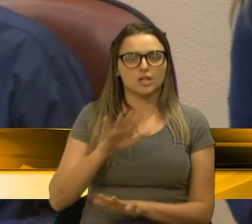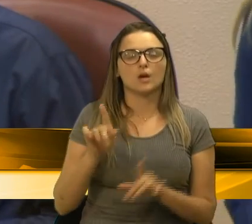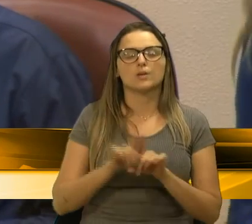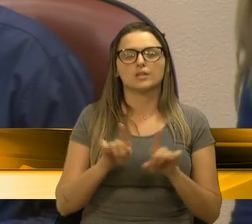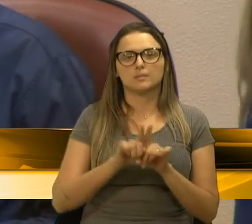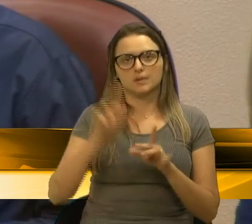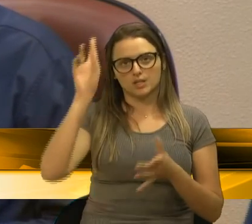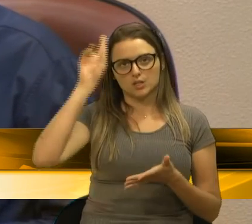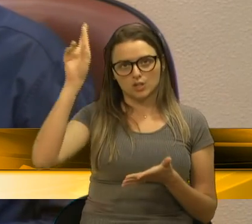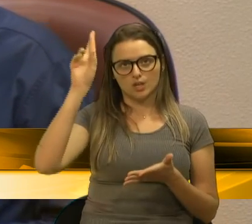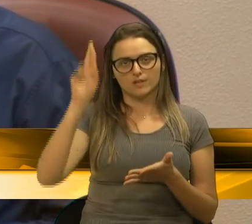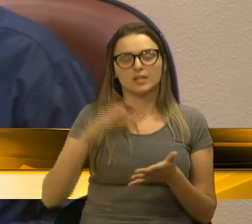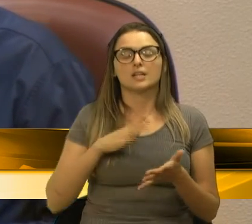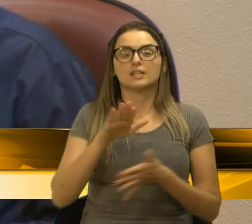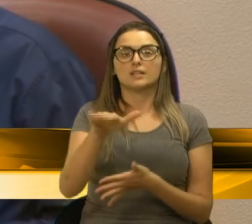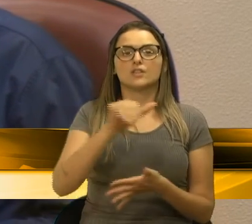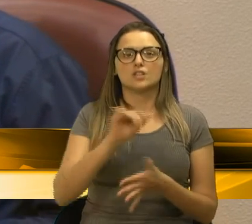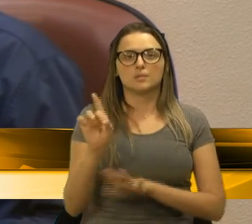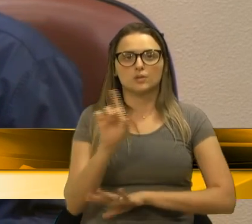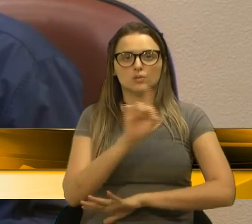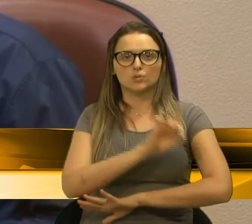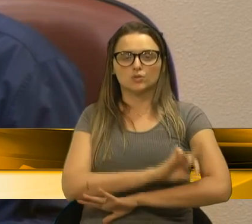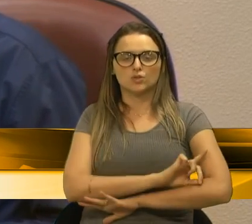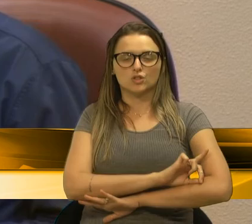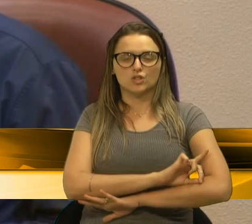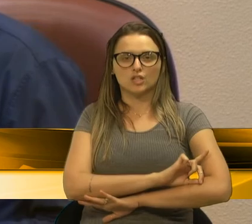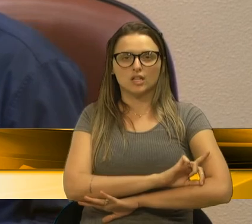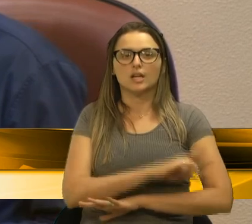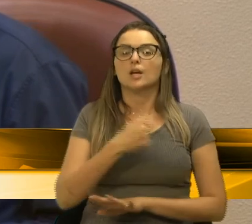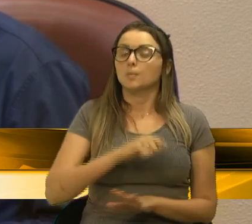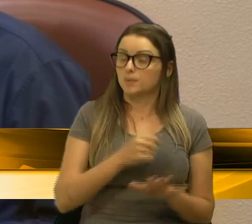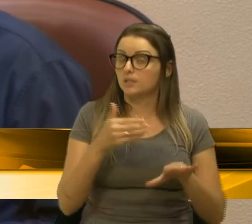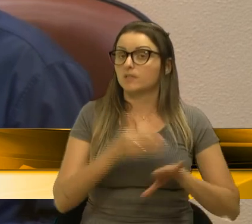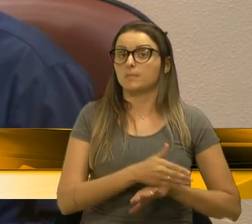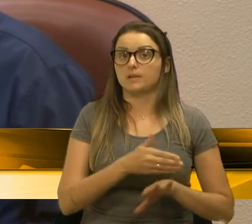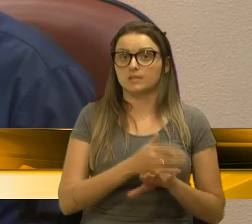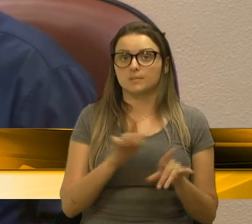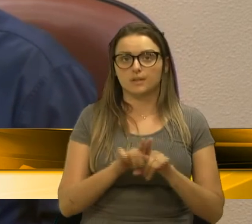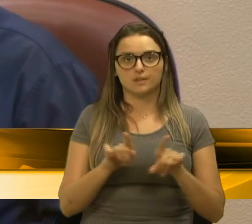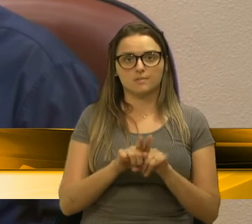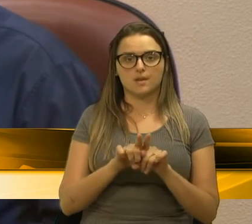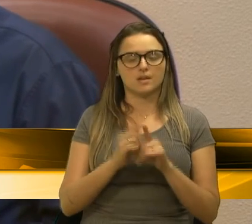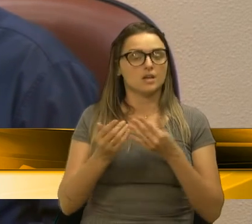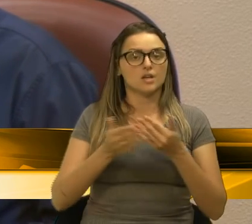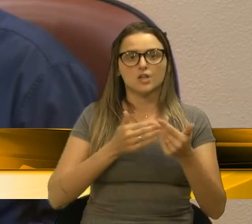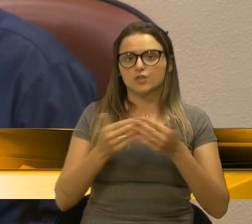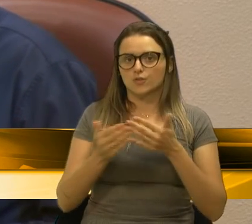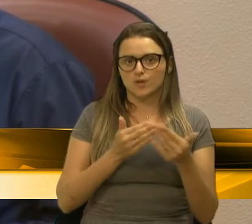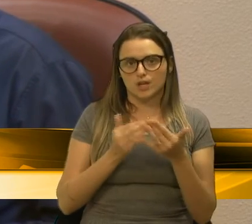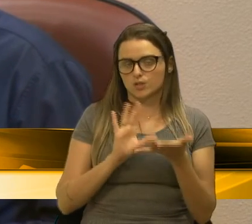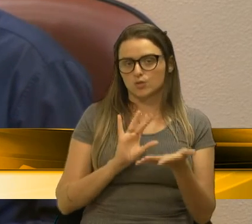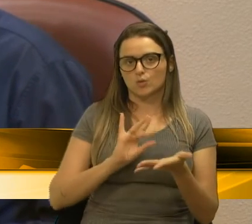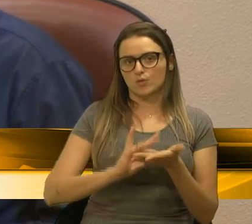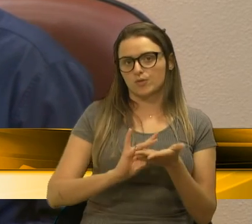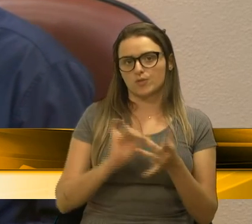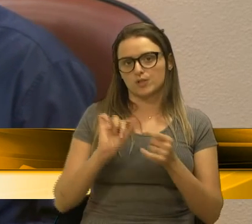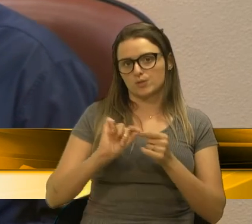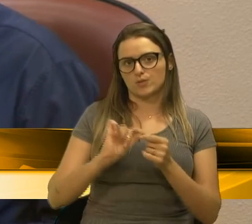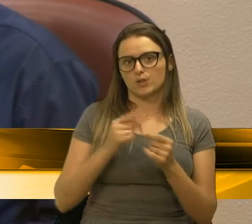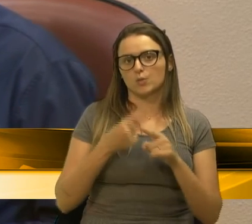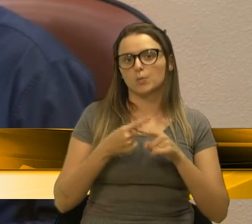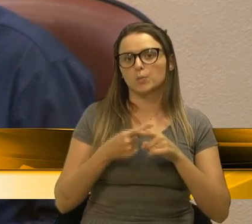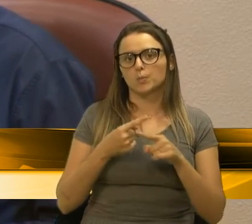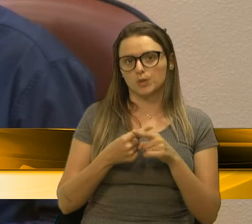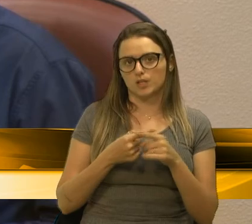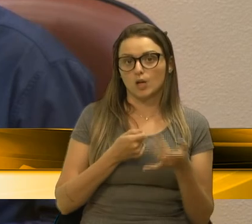senhor prefeito estava intimada nessa data, ela deveria ter comparecido, independentemente do ofício encaminhado, porque é obrigação do